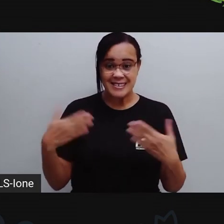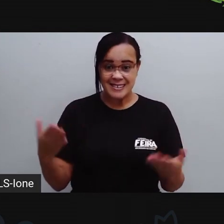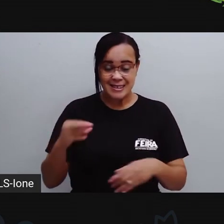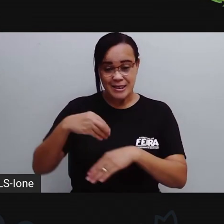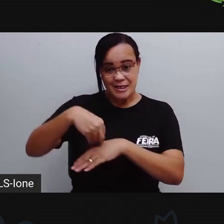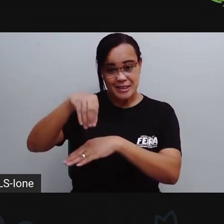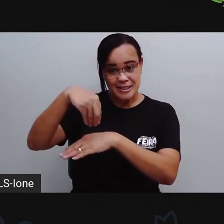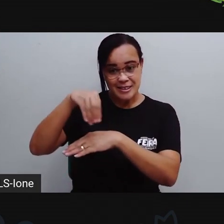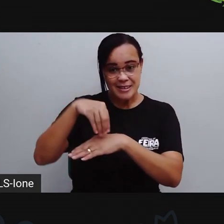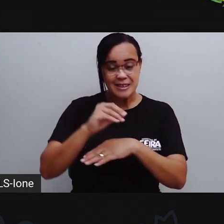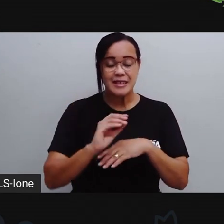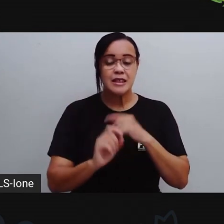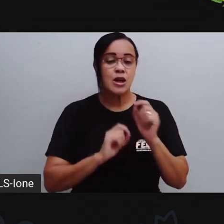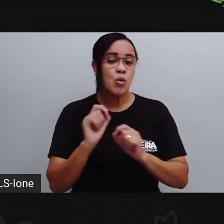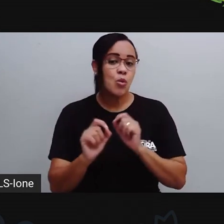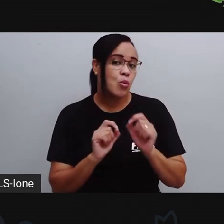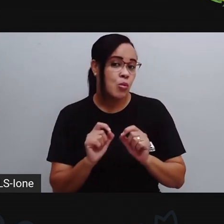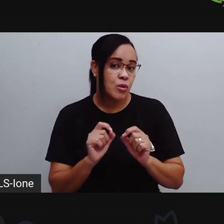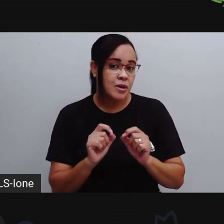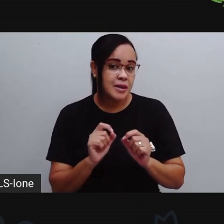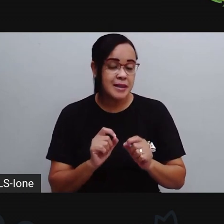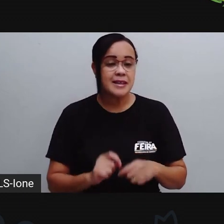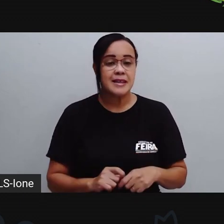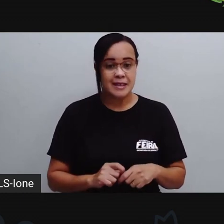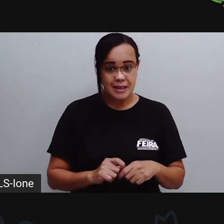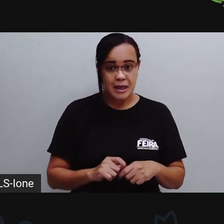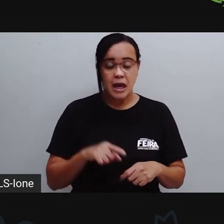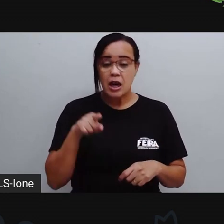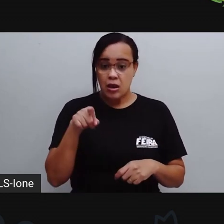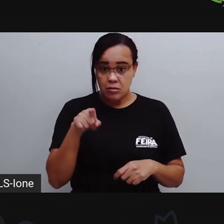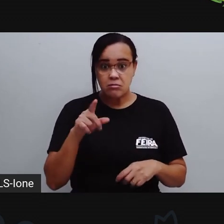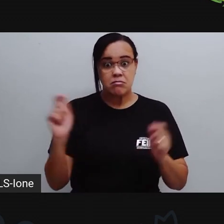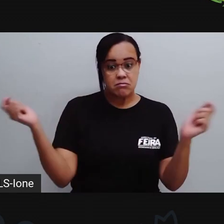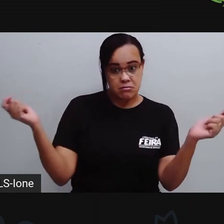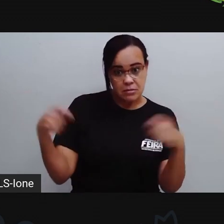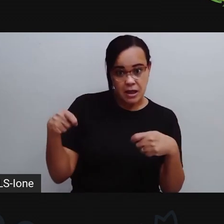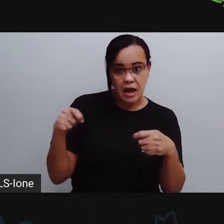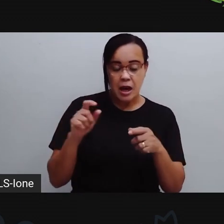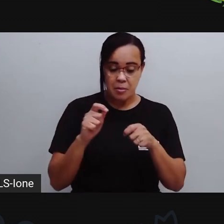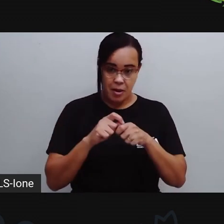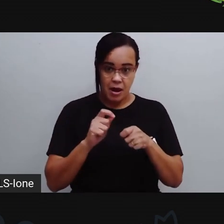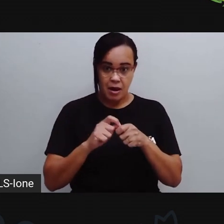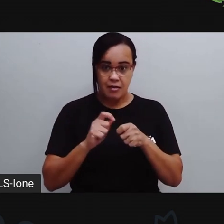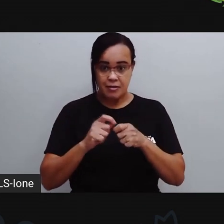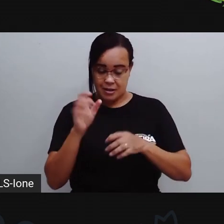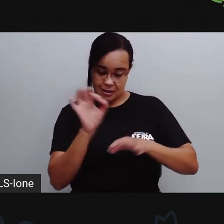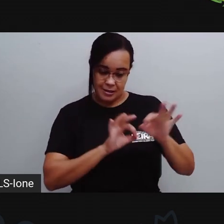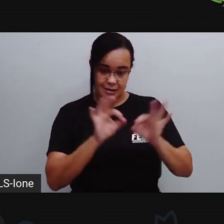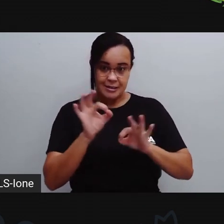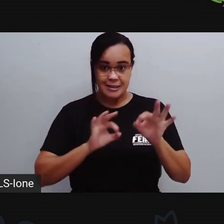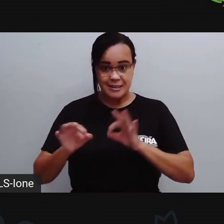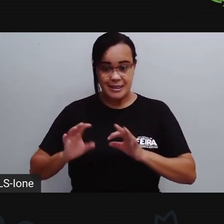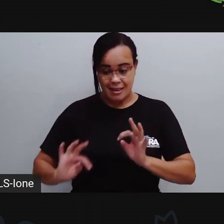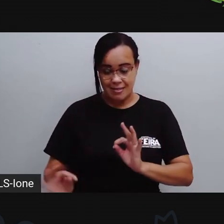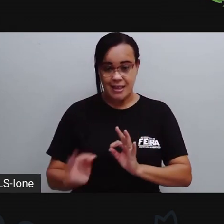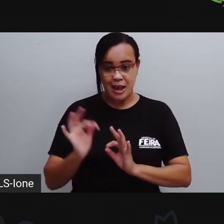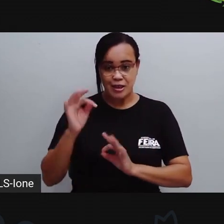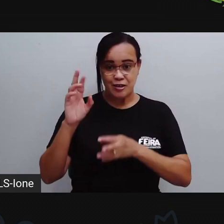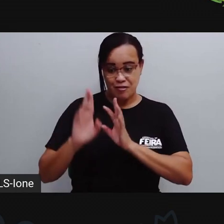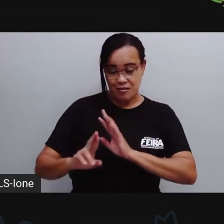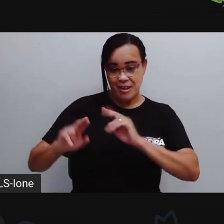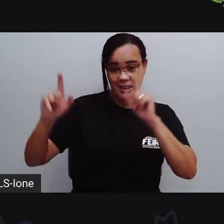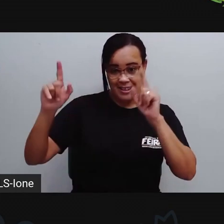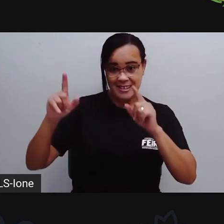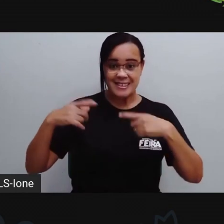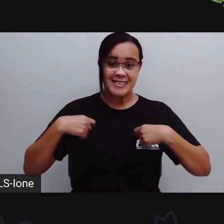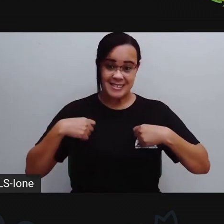da customização uma fonte de renda é você pensar em técnicas, né? Você usar técnicas diferentes numa